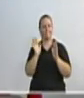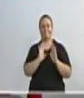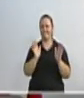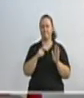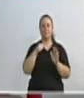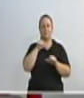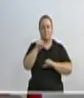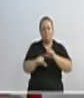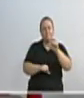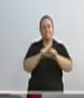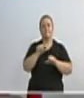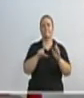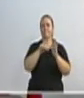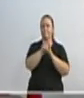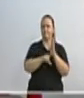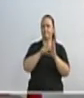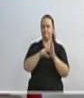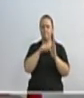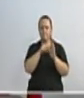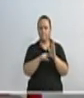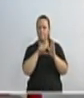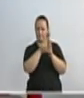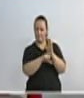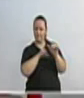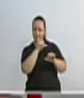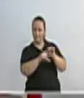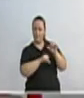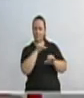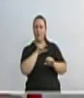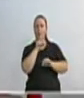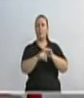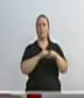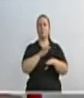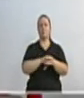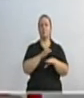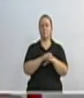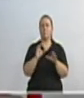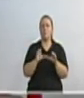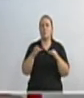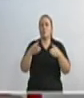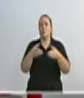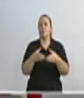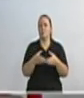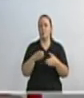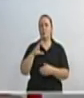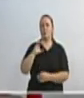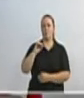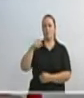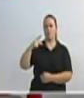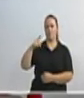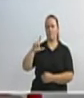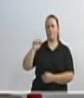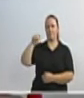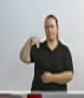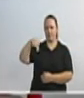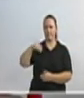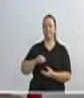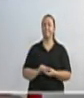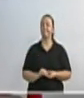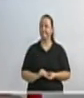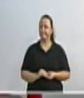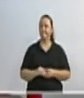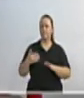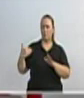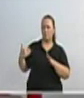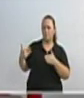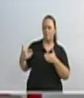de legislações, e as alterações de legislações passam até, inclusive, pelos conselhos, né, que é o próprio COPLAN. Então, assim, de um tempo para cá, a gente vem